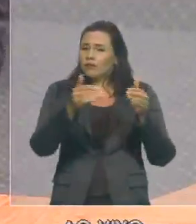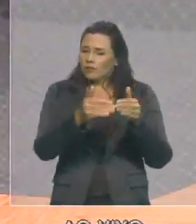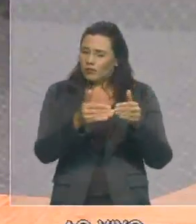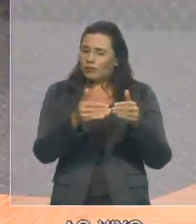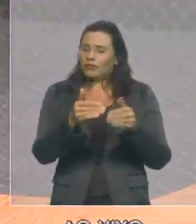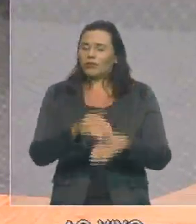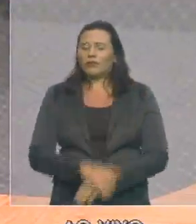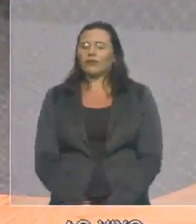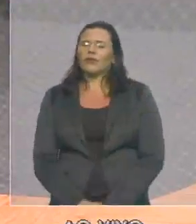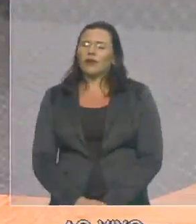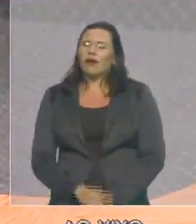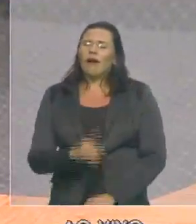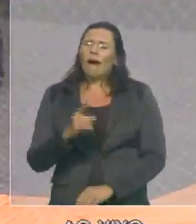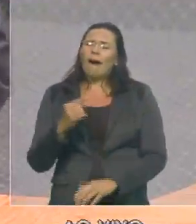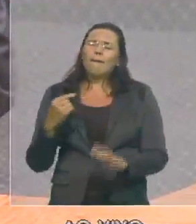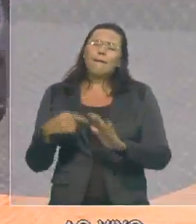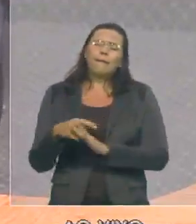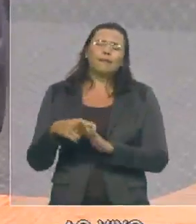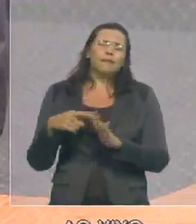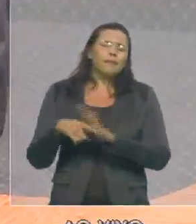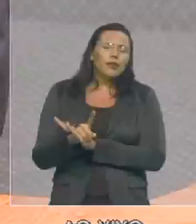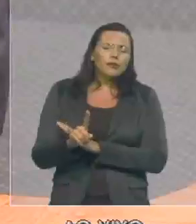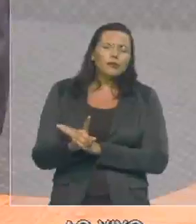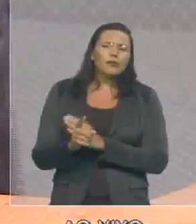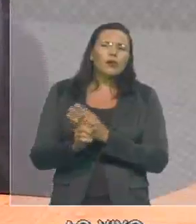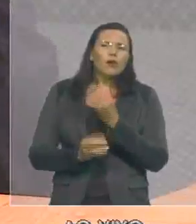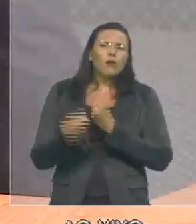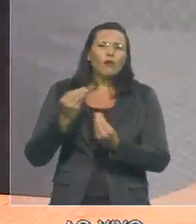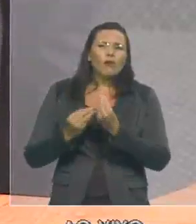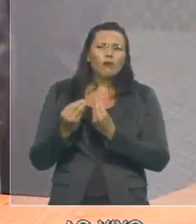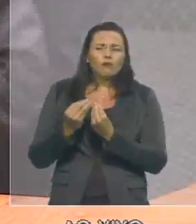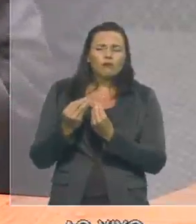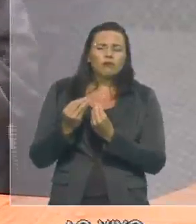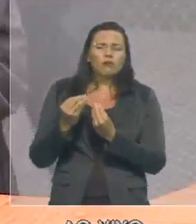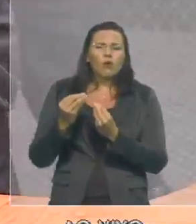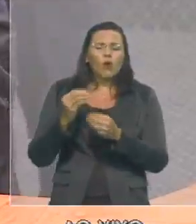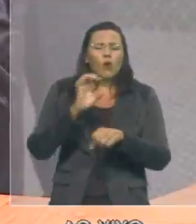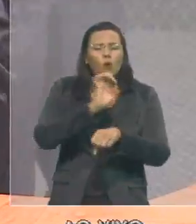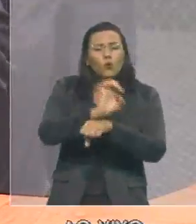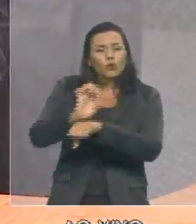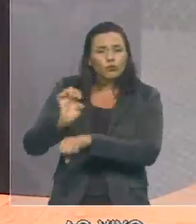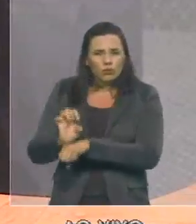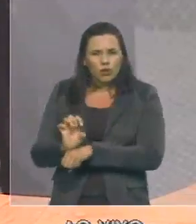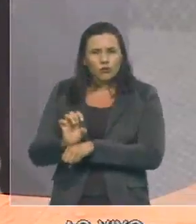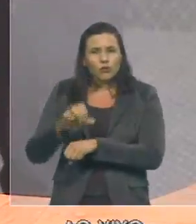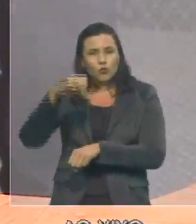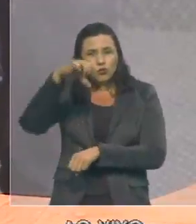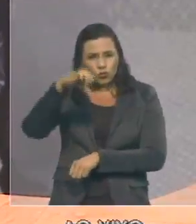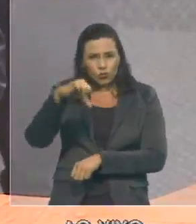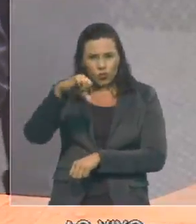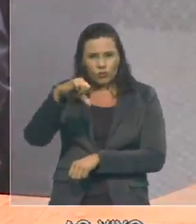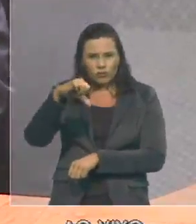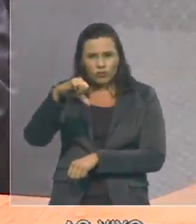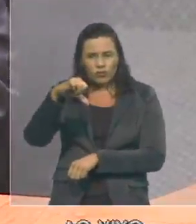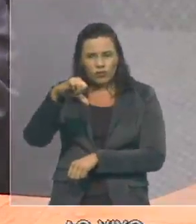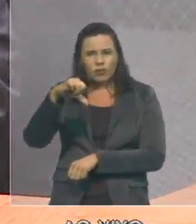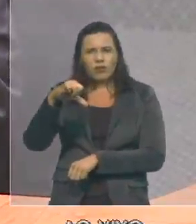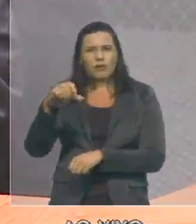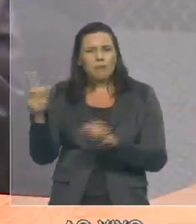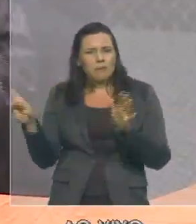9 estados que compõem a Amazônia Legal, como desenvolver esses estados, preservando os nossos recursos